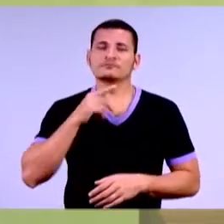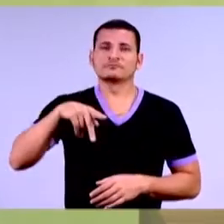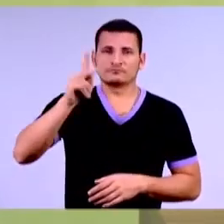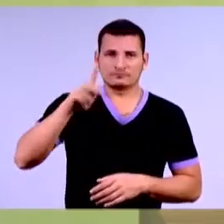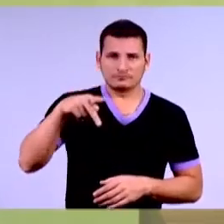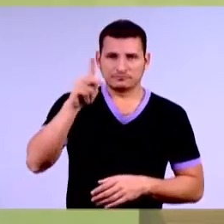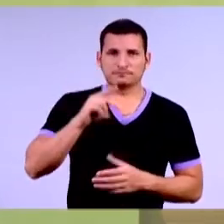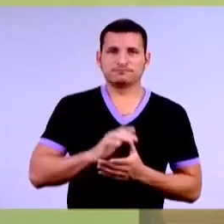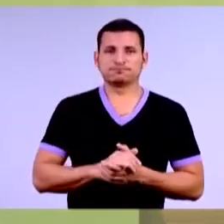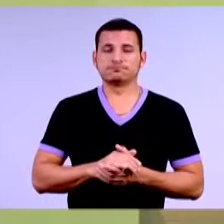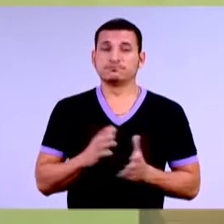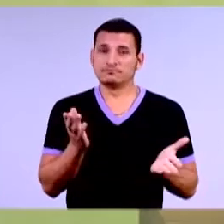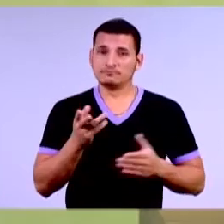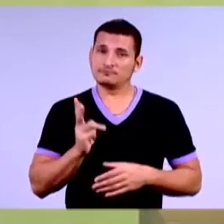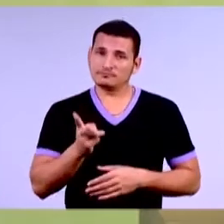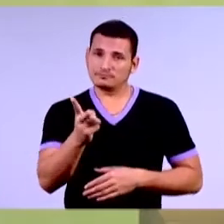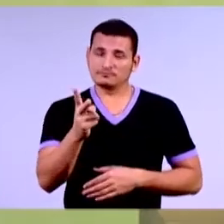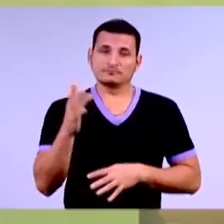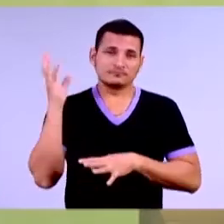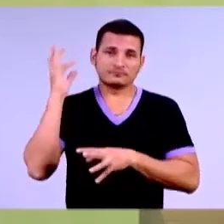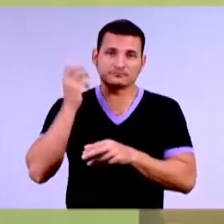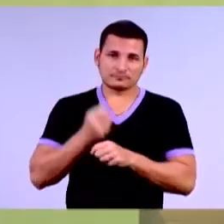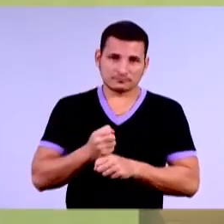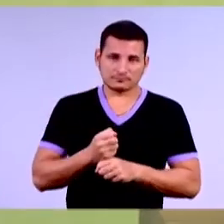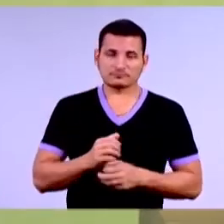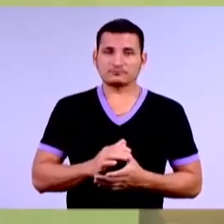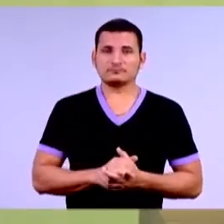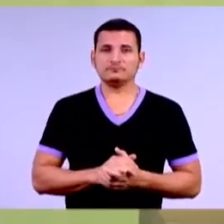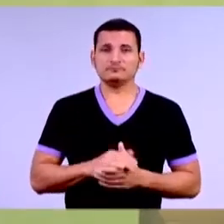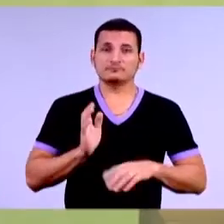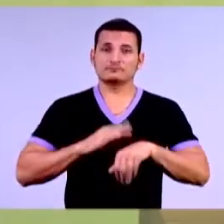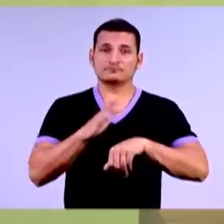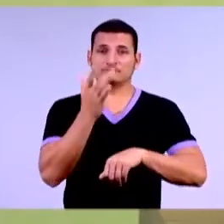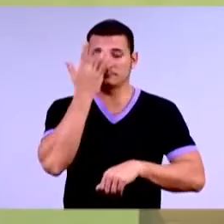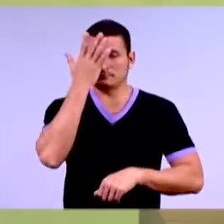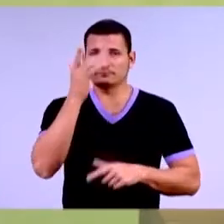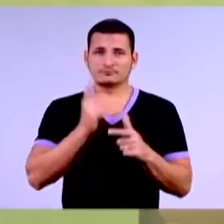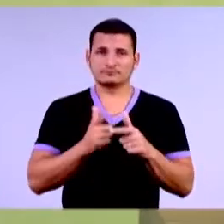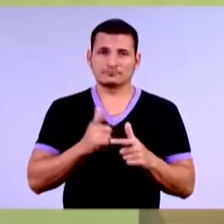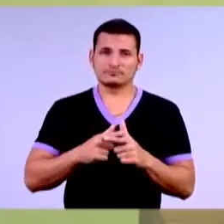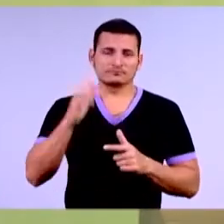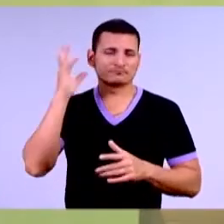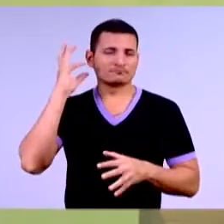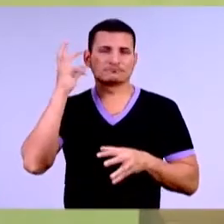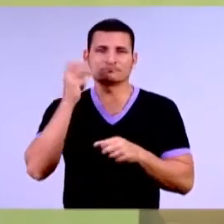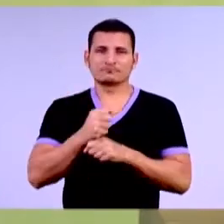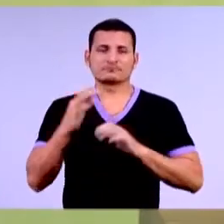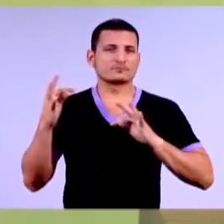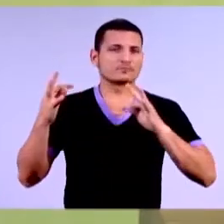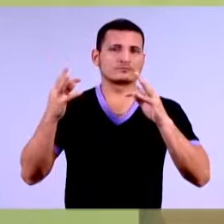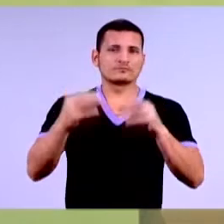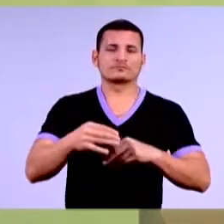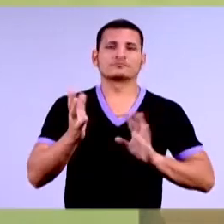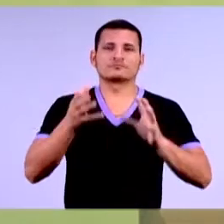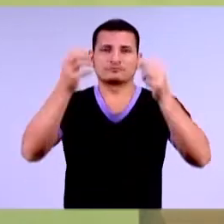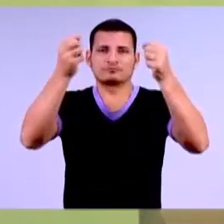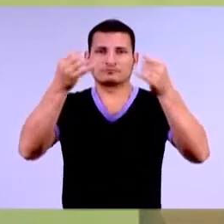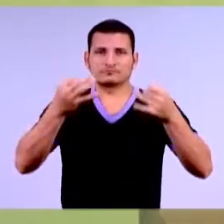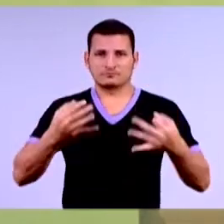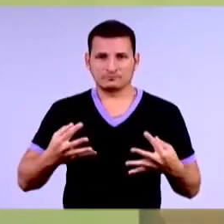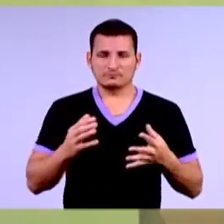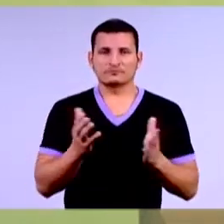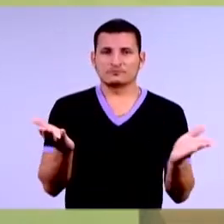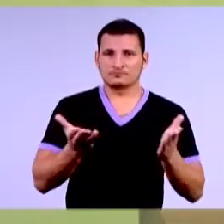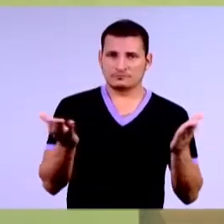continuidade à revisão vai ficar bem mais fácil porque a gente está revendo tudo o que foi bem explicado agora